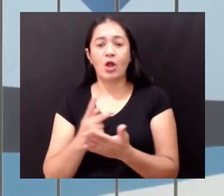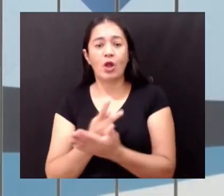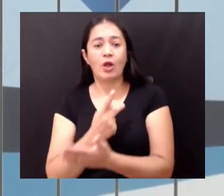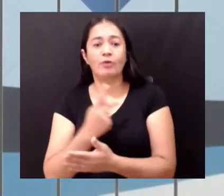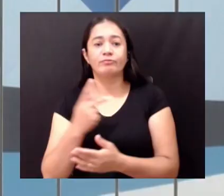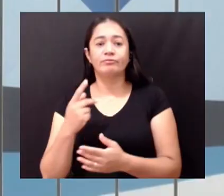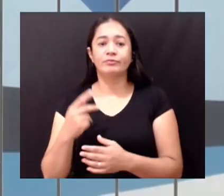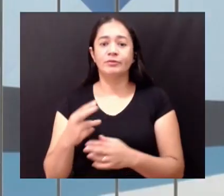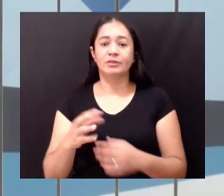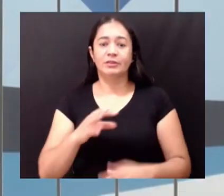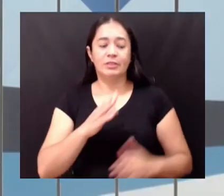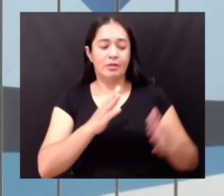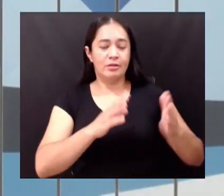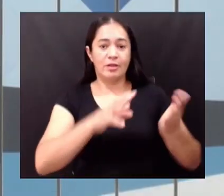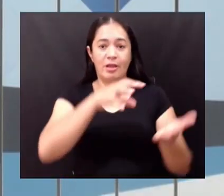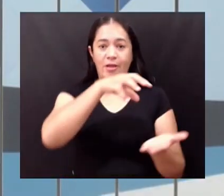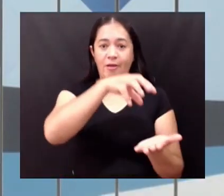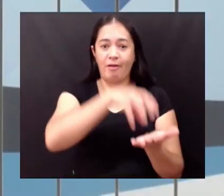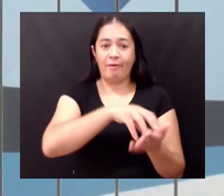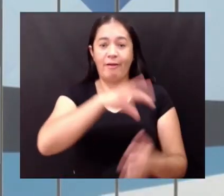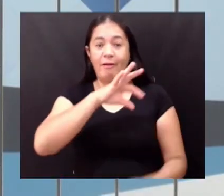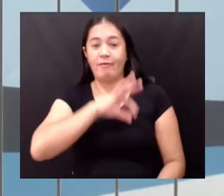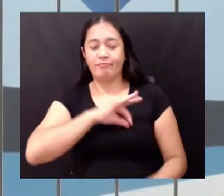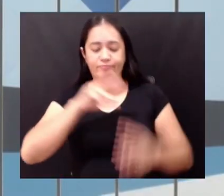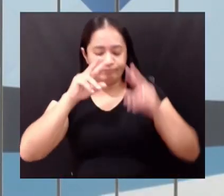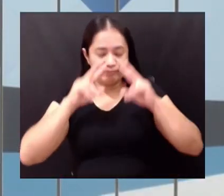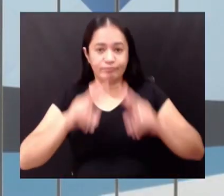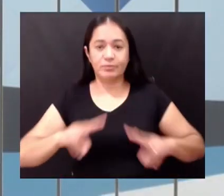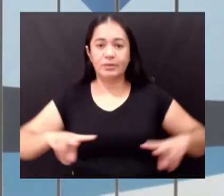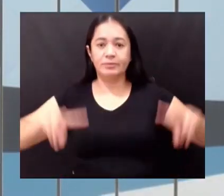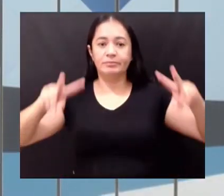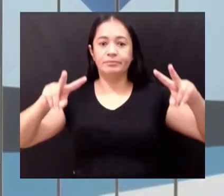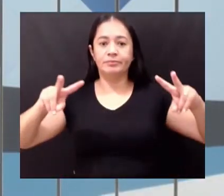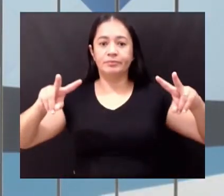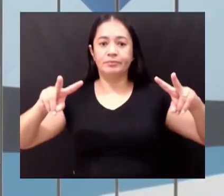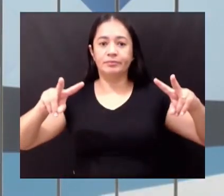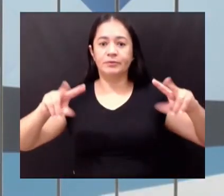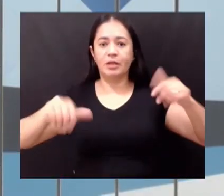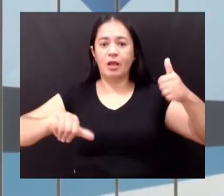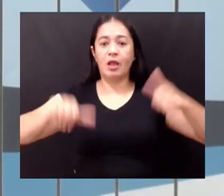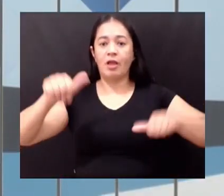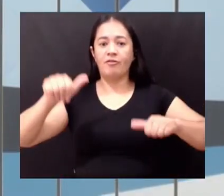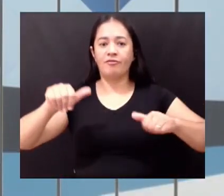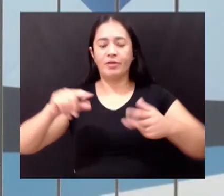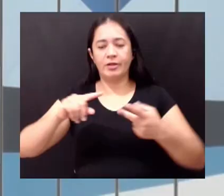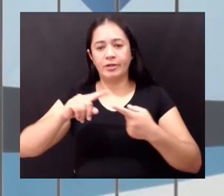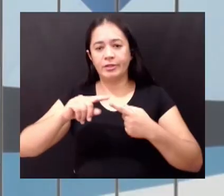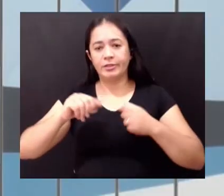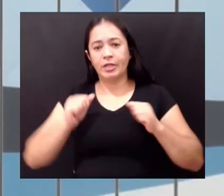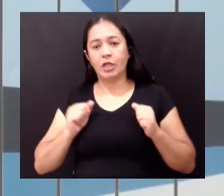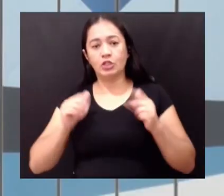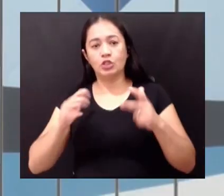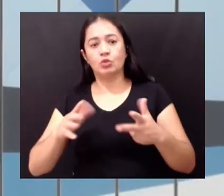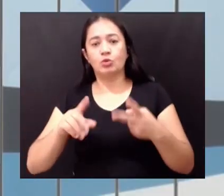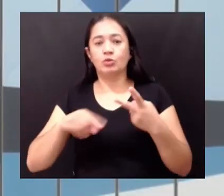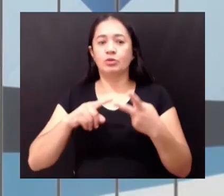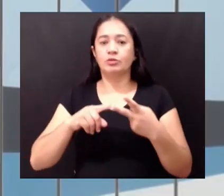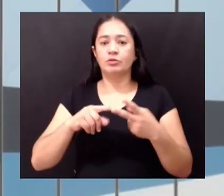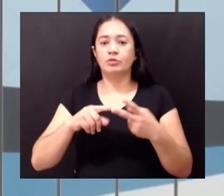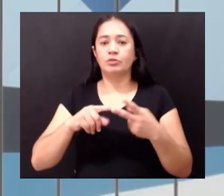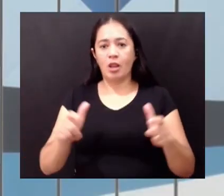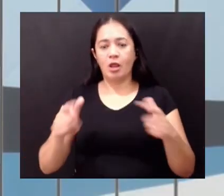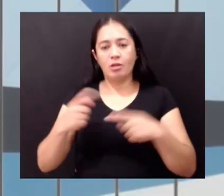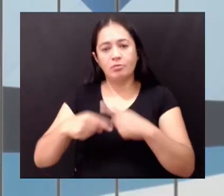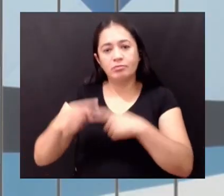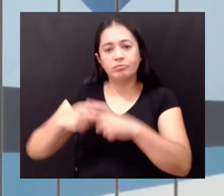especialmente, que olha para essas questões, né? E que avalia desempenho, avalia o crescente desse colaborador, né?